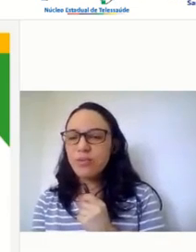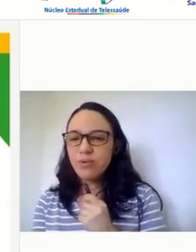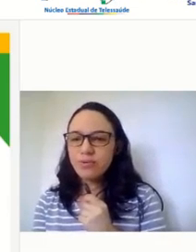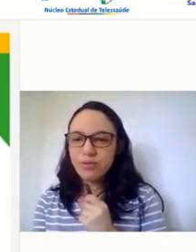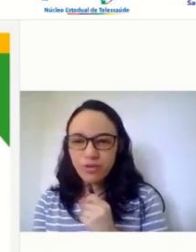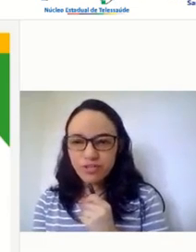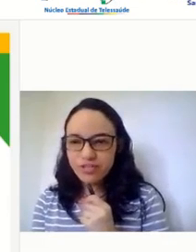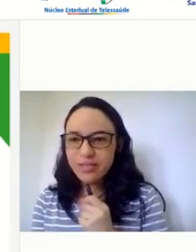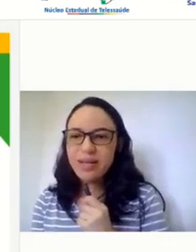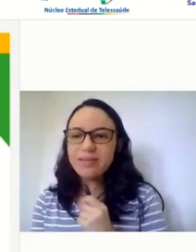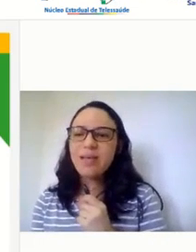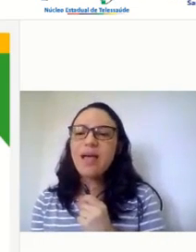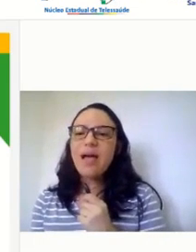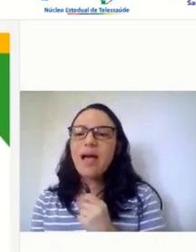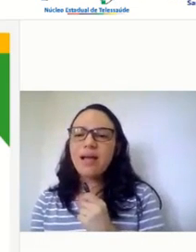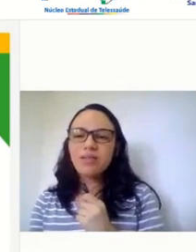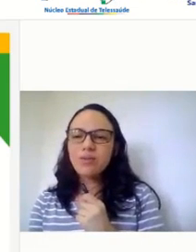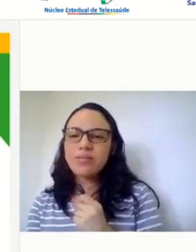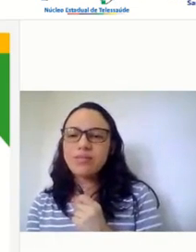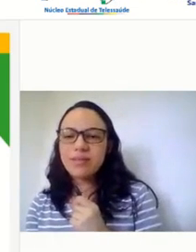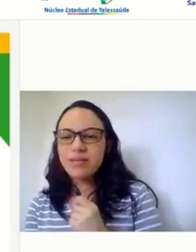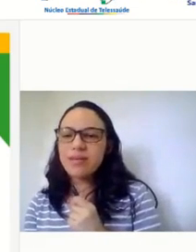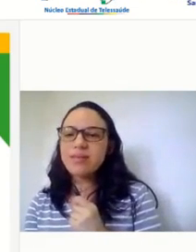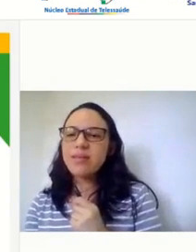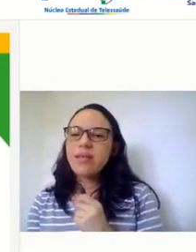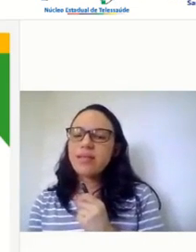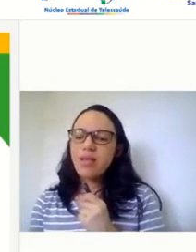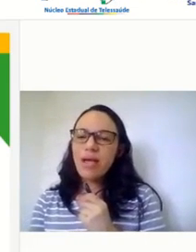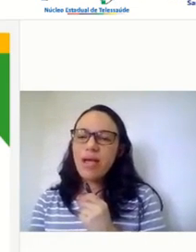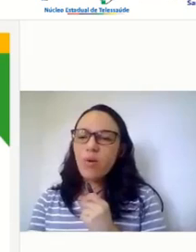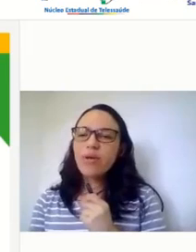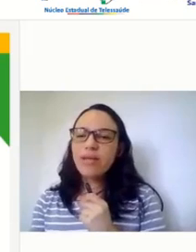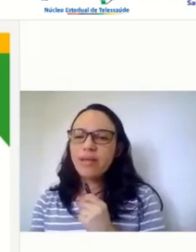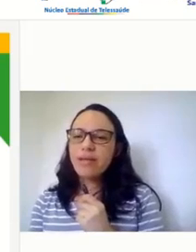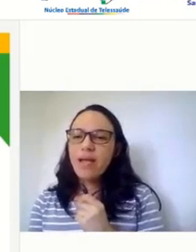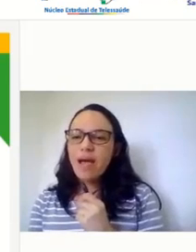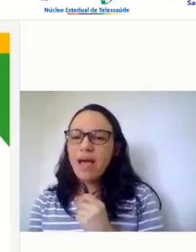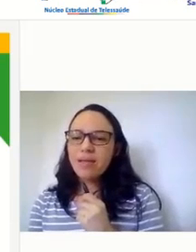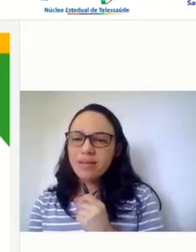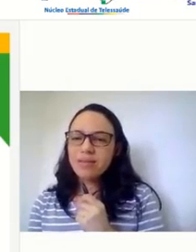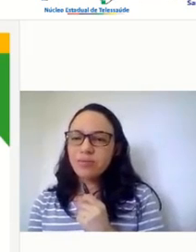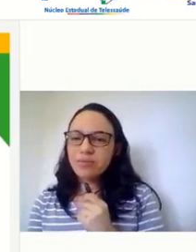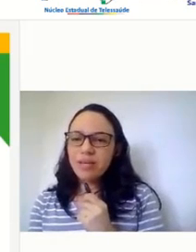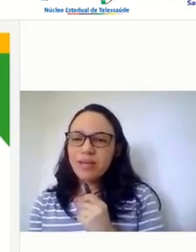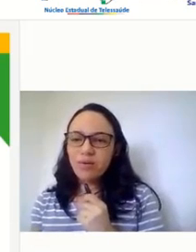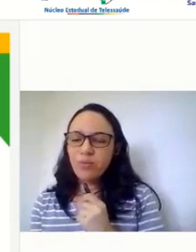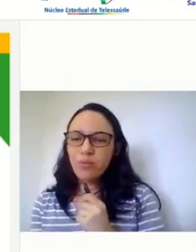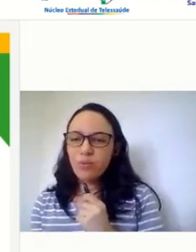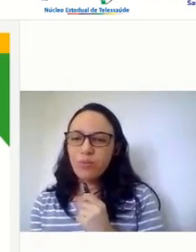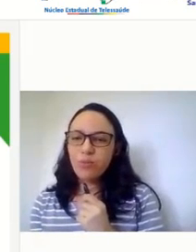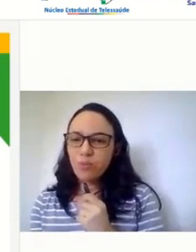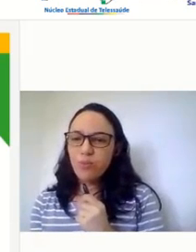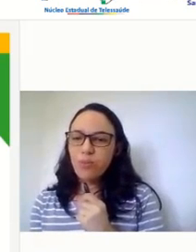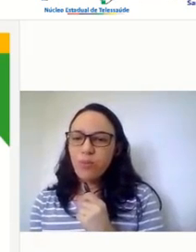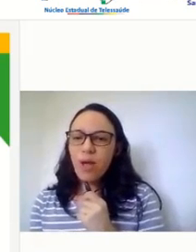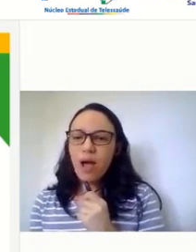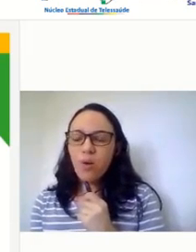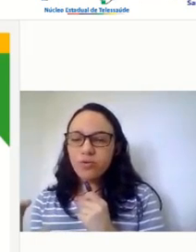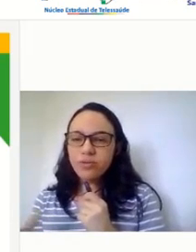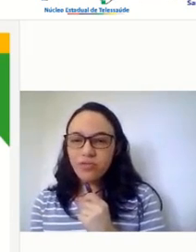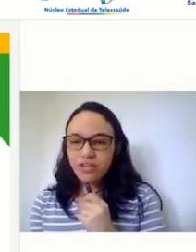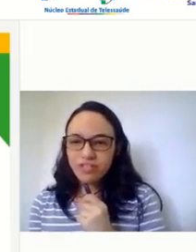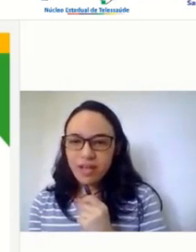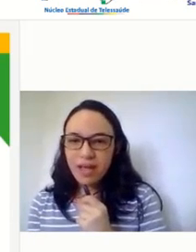ator e aí é mas